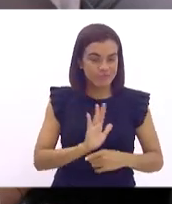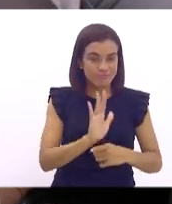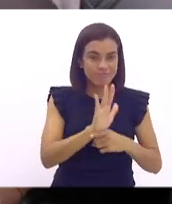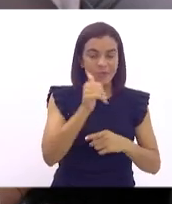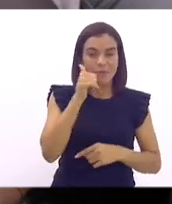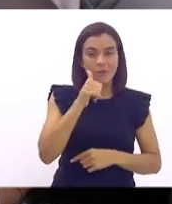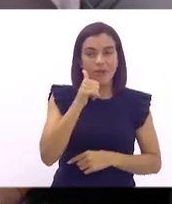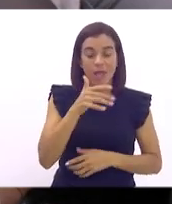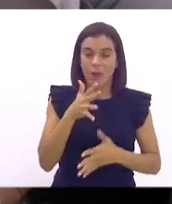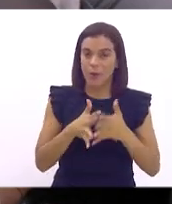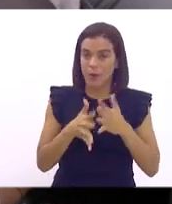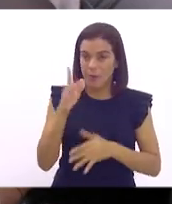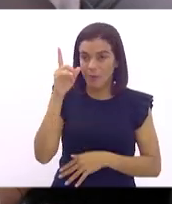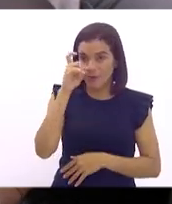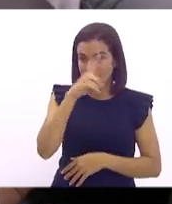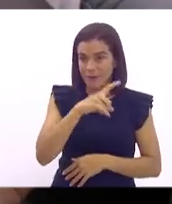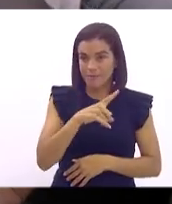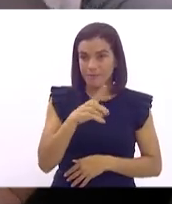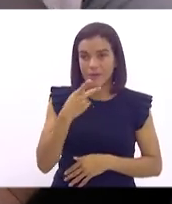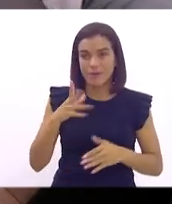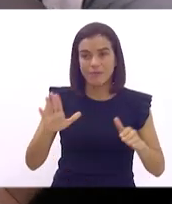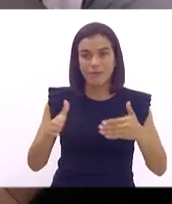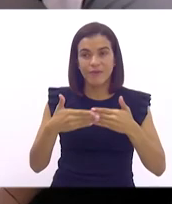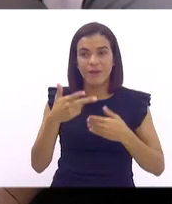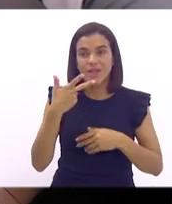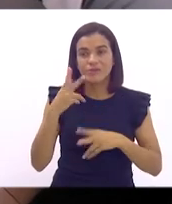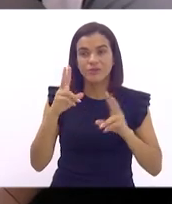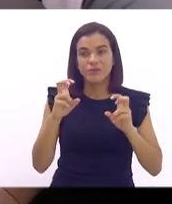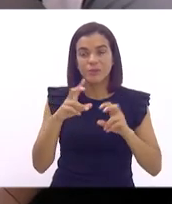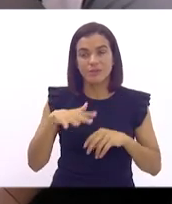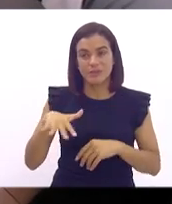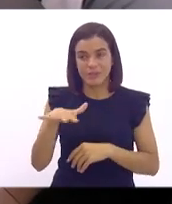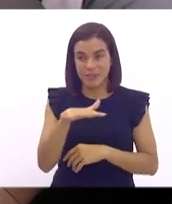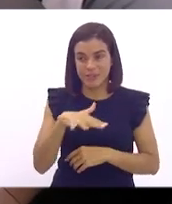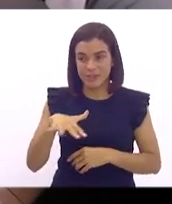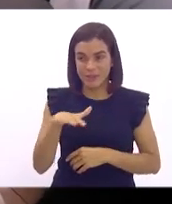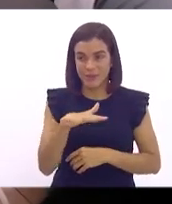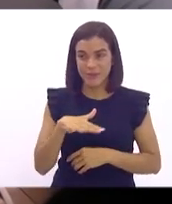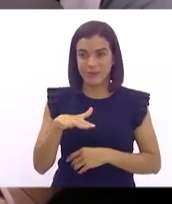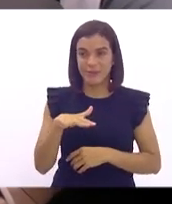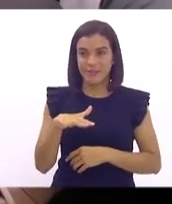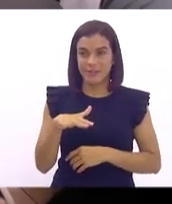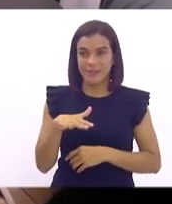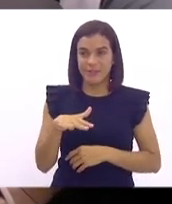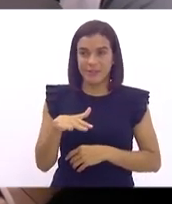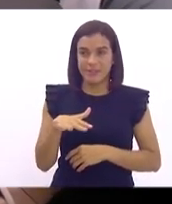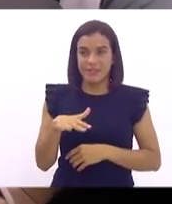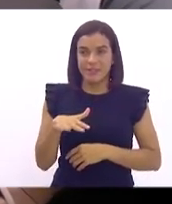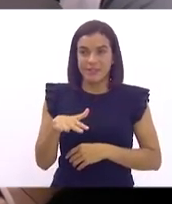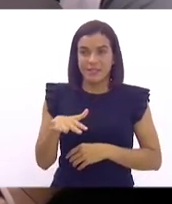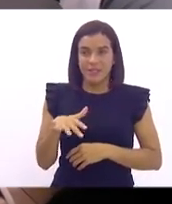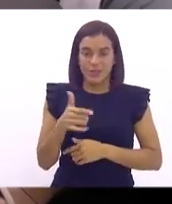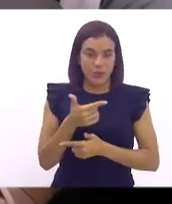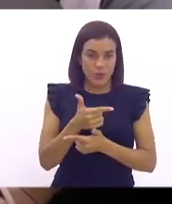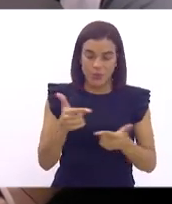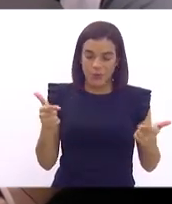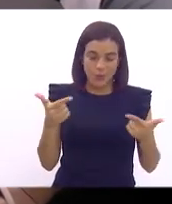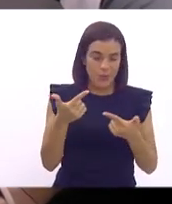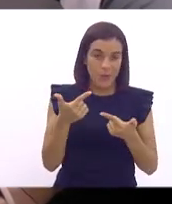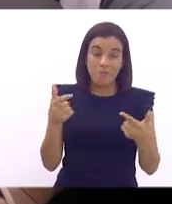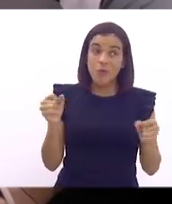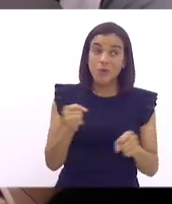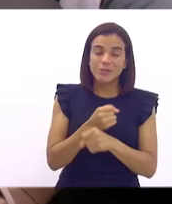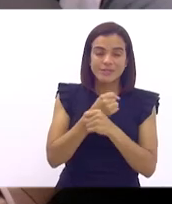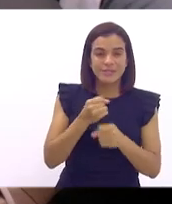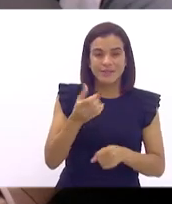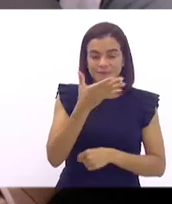é complicadíssimo. Eu vou fechar falando sobre um caso que a gente recebeu, não tem como esquecer,